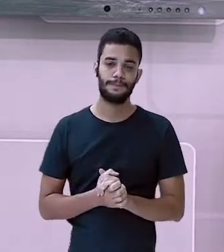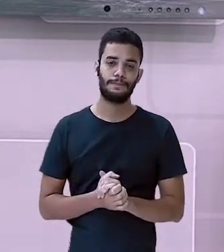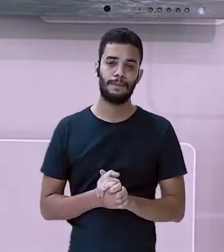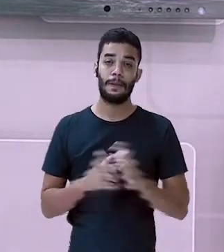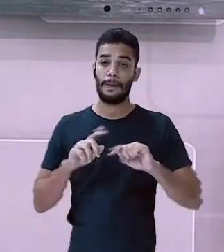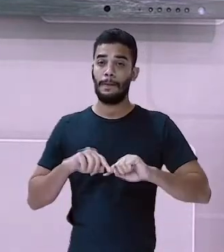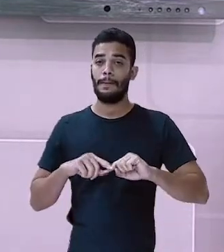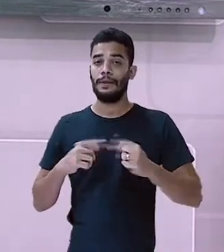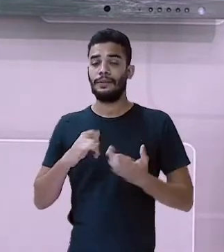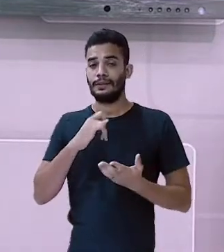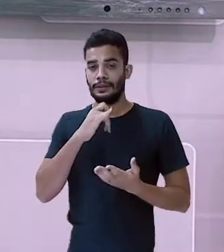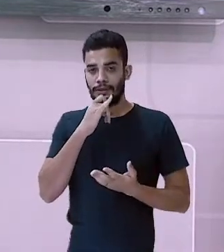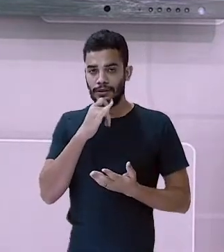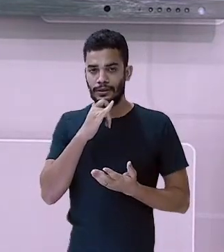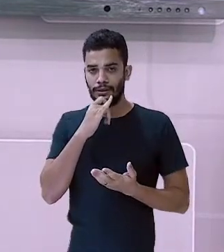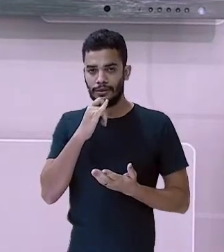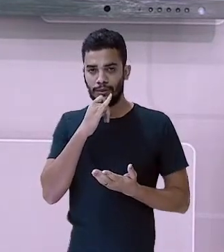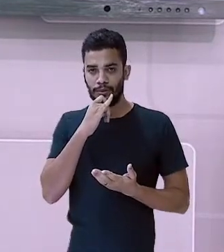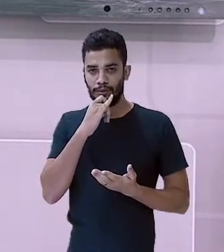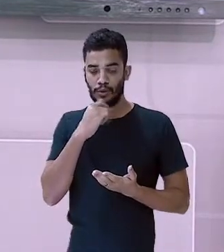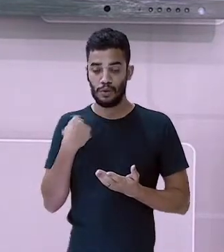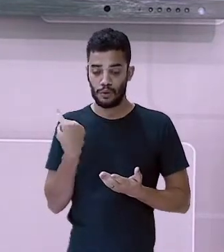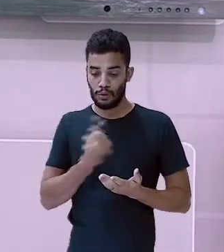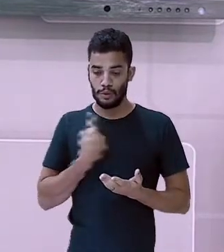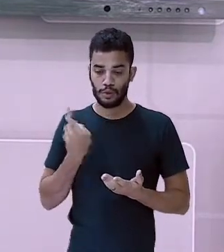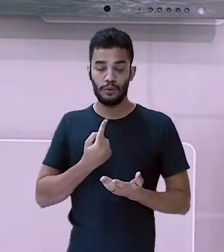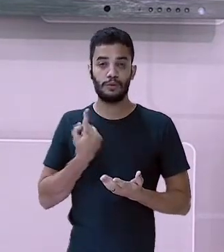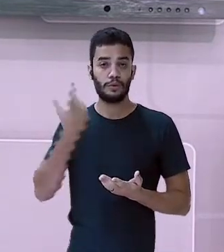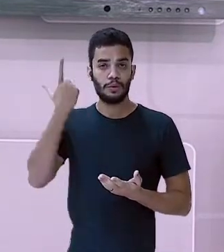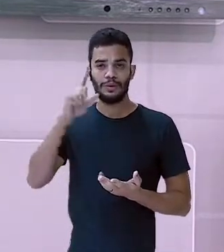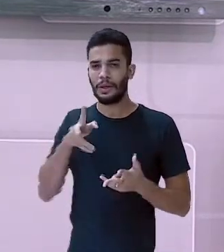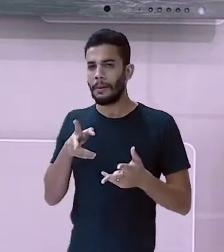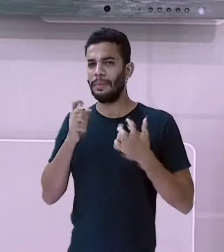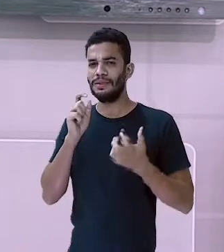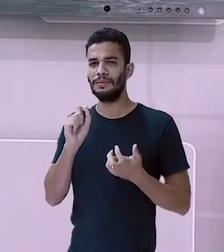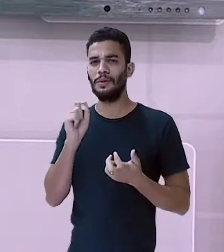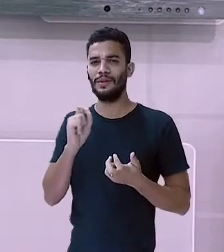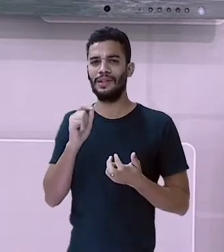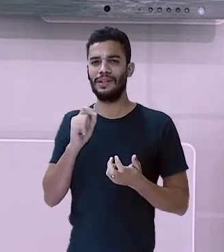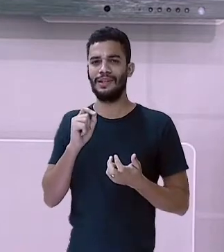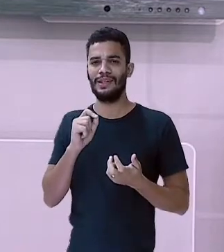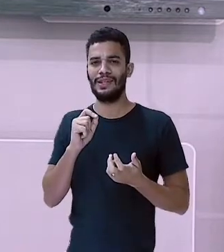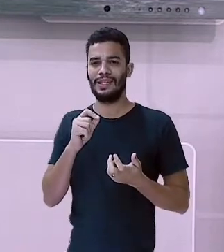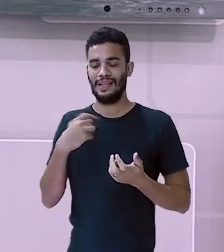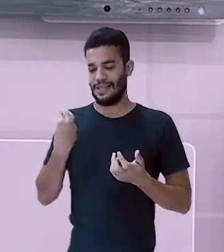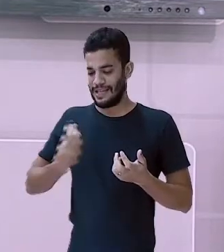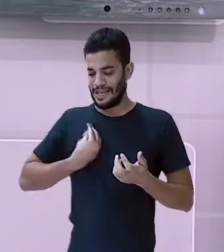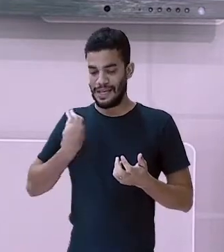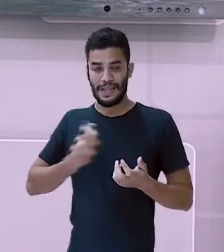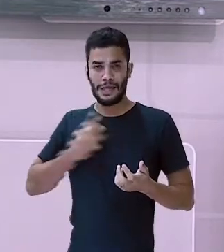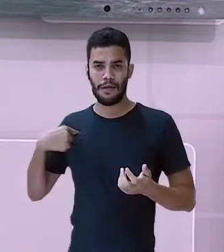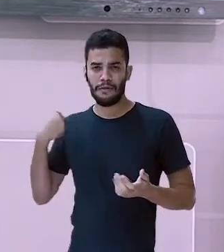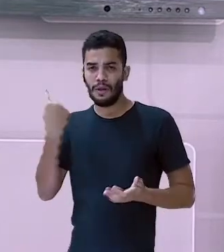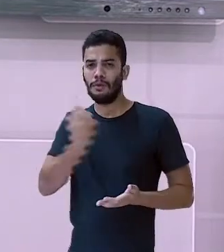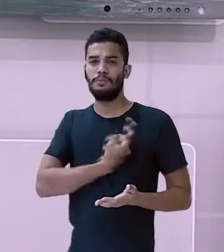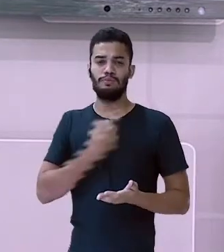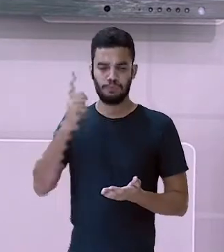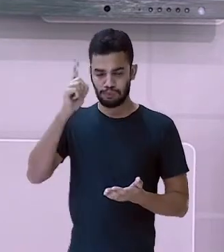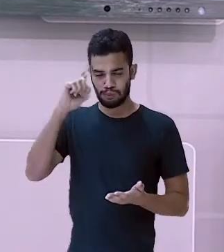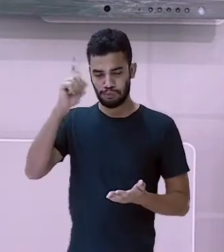nós temos no nosso dia a dia muitos exemplos de misturas. Na realidade,